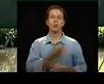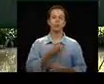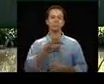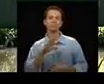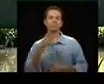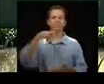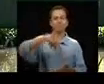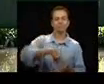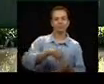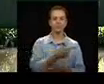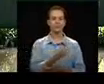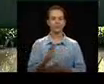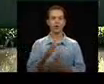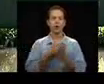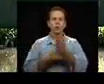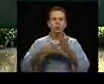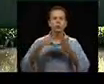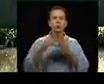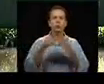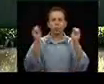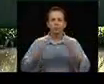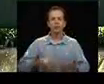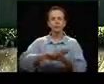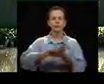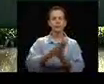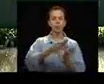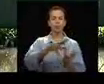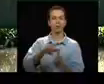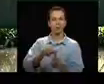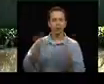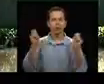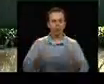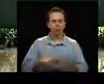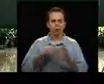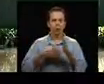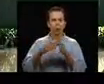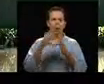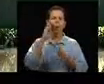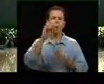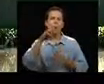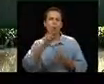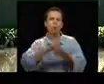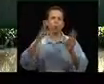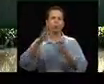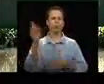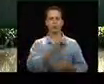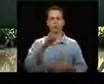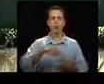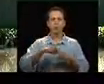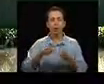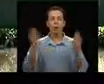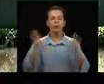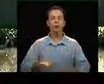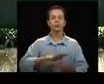forma insustentável. Nós temos tudo para destruir o planeta, não pelas bombas atômicas. Nós